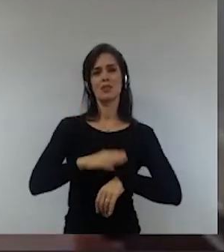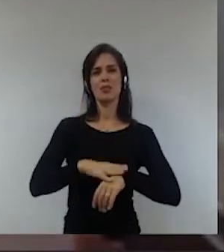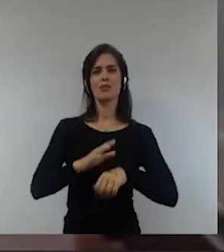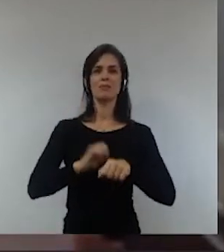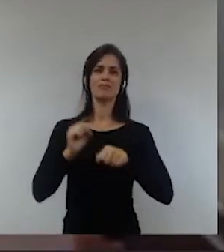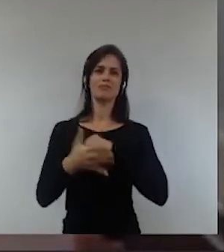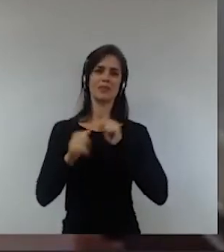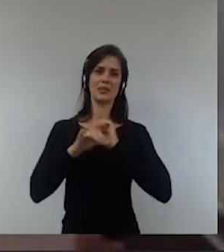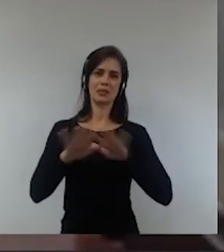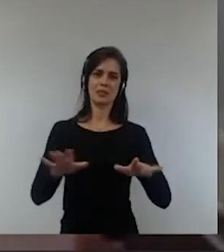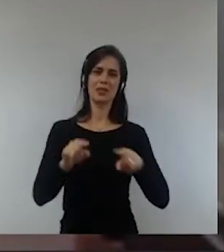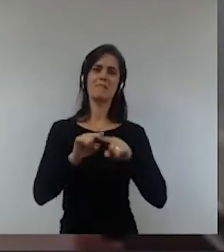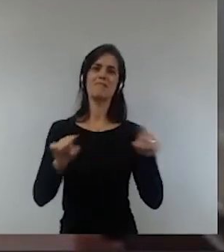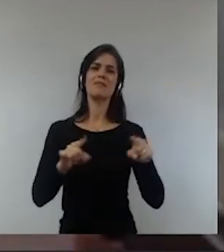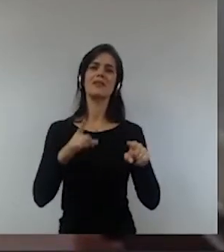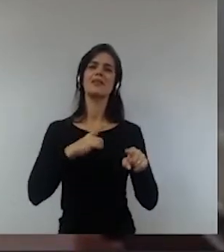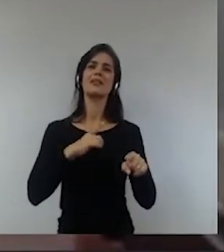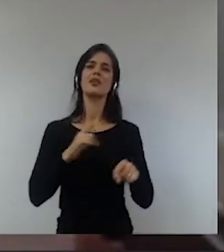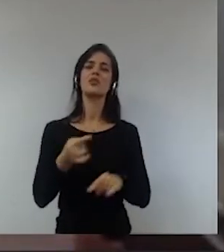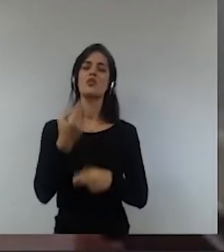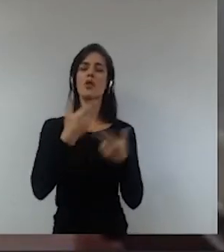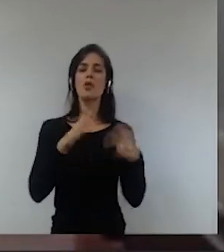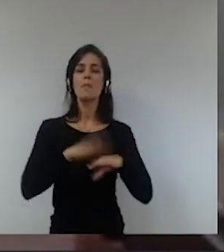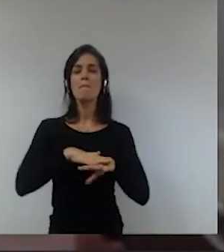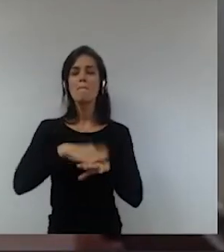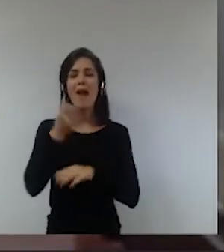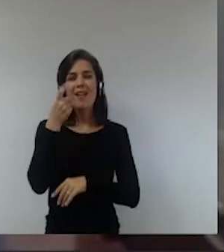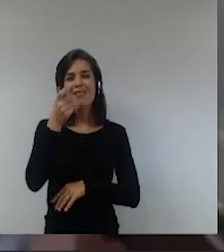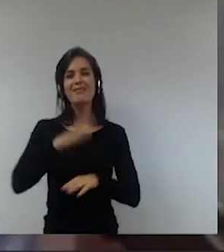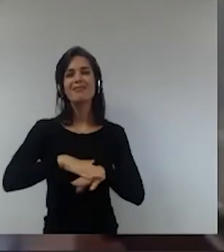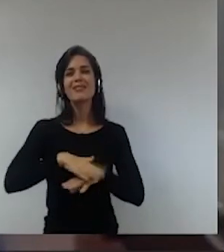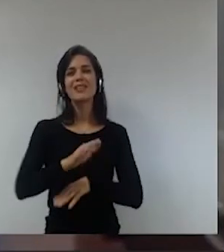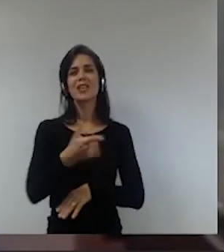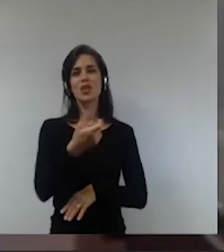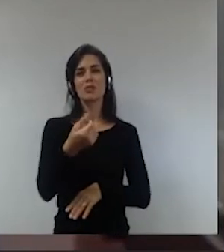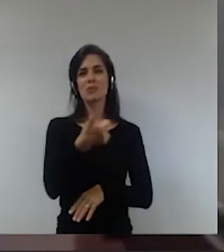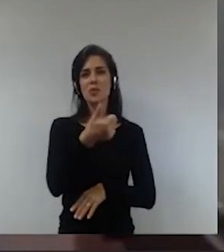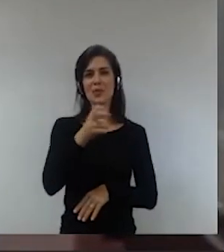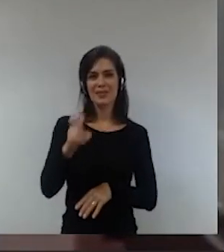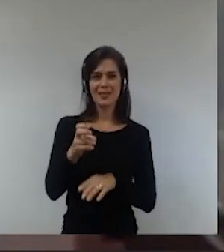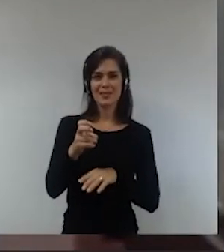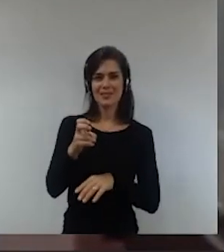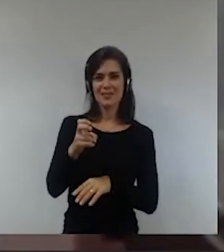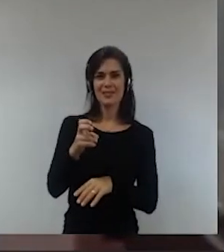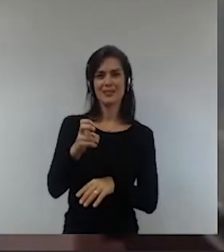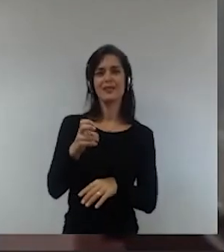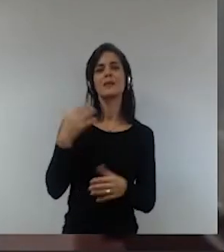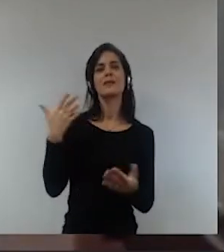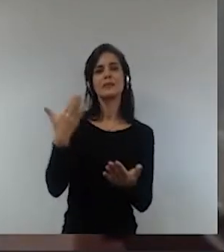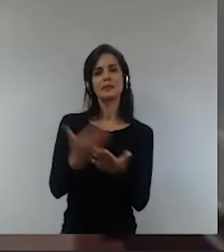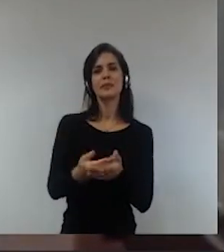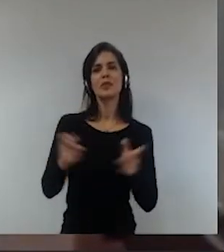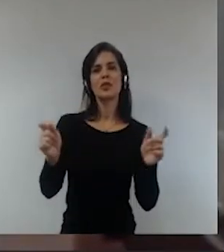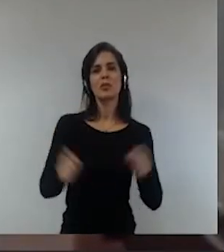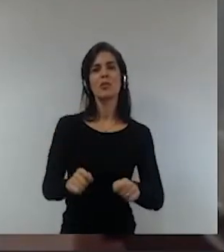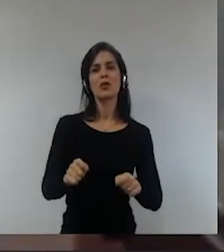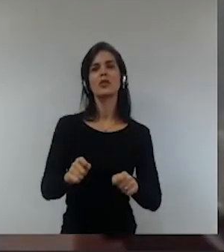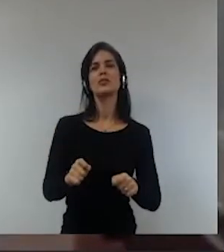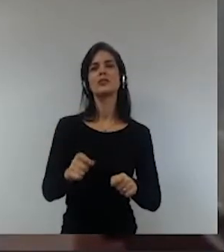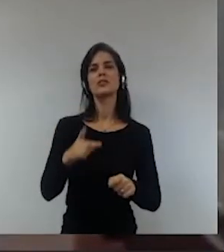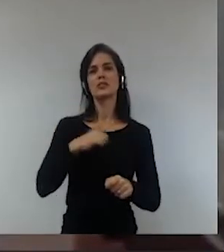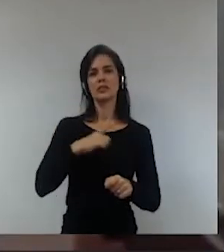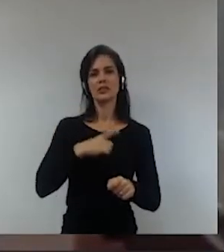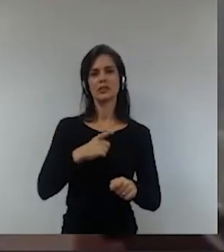pandemia. Mas há algo mais interessante ainda. Desde 2015, é possível a manifestação, então,